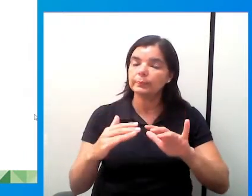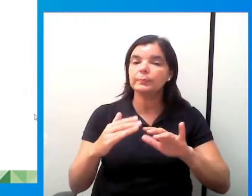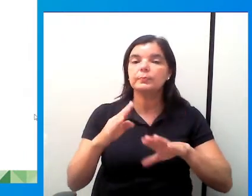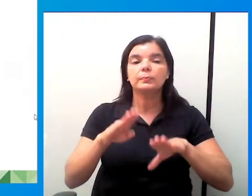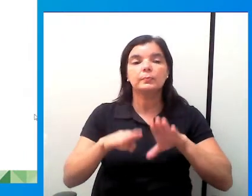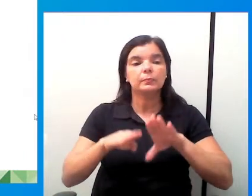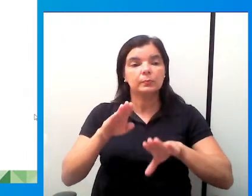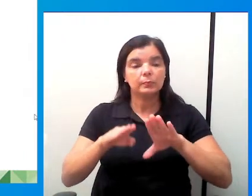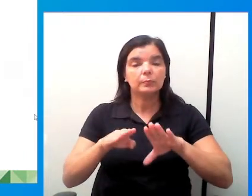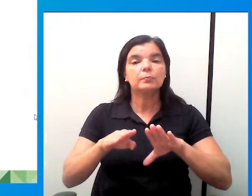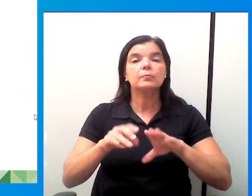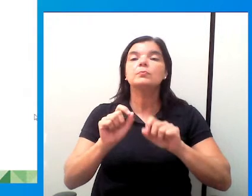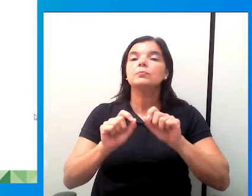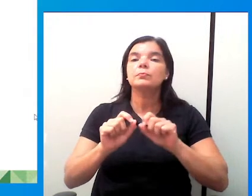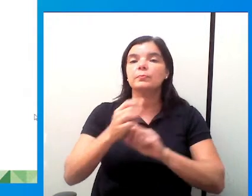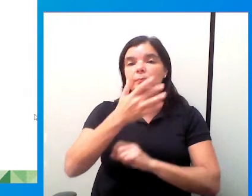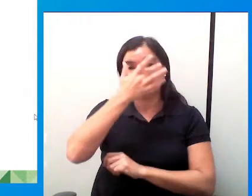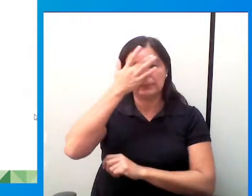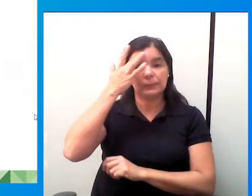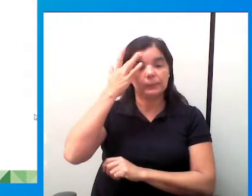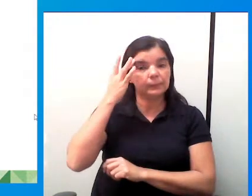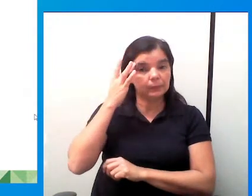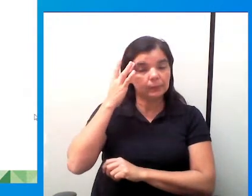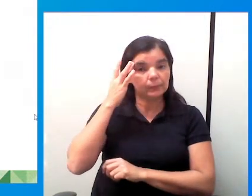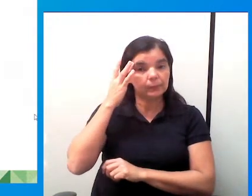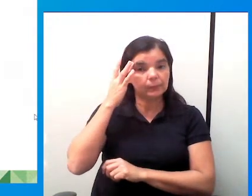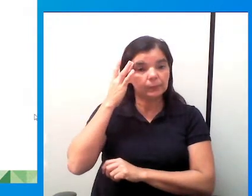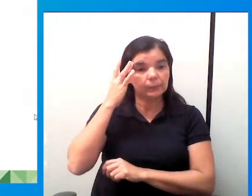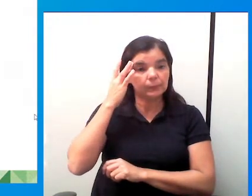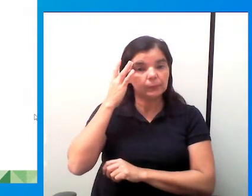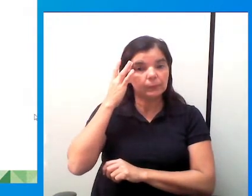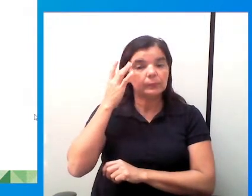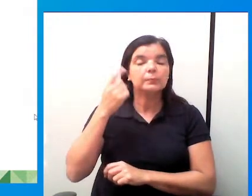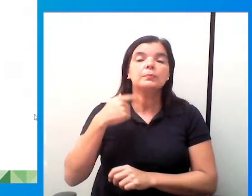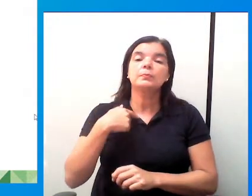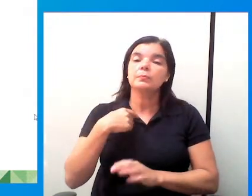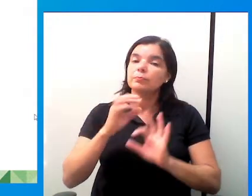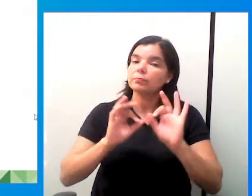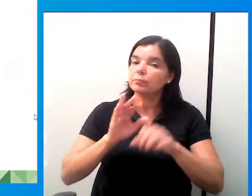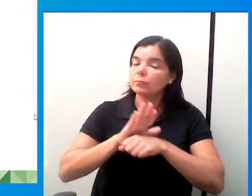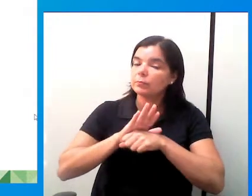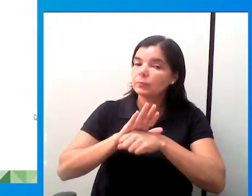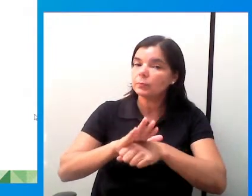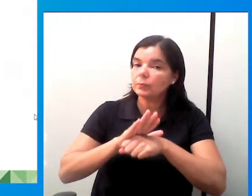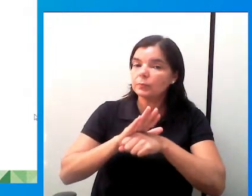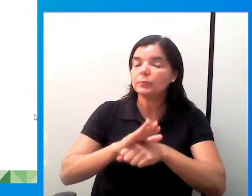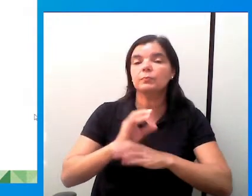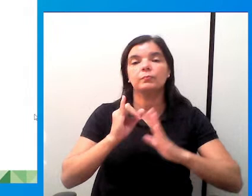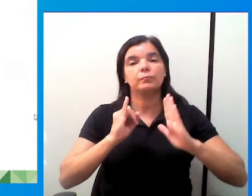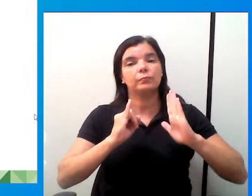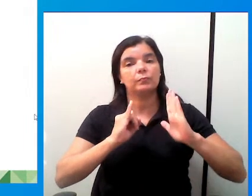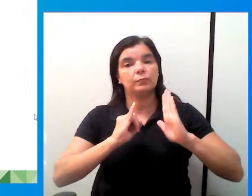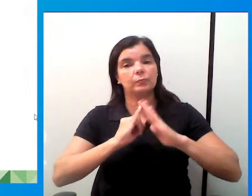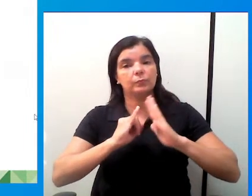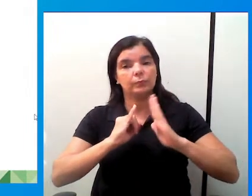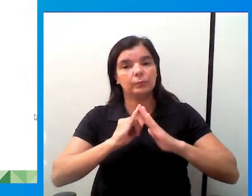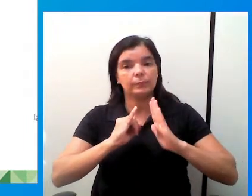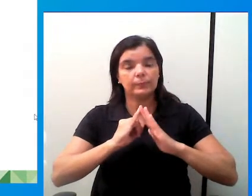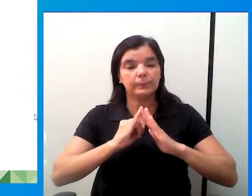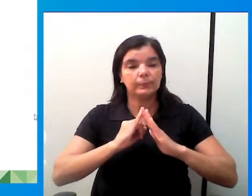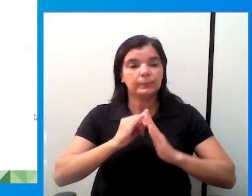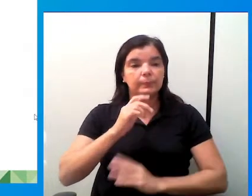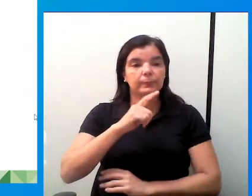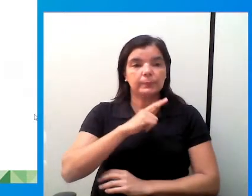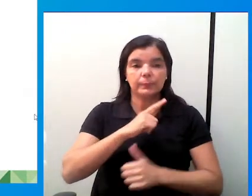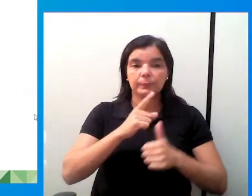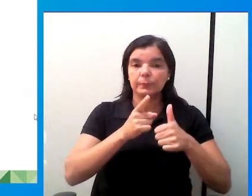depende fortemente das pessoas, depende fortemente daqueles que fazem a instituição. E aí nós